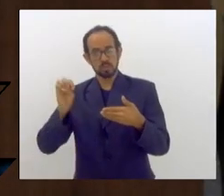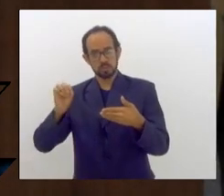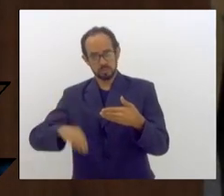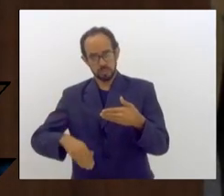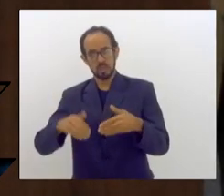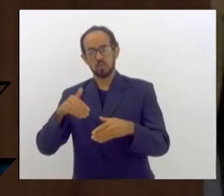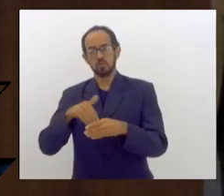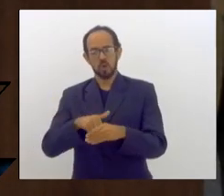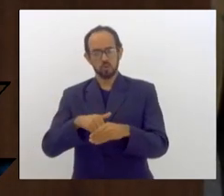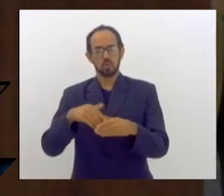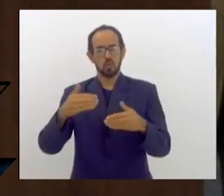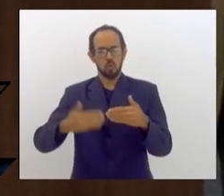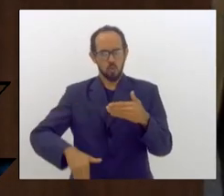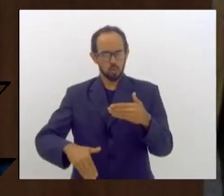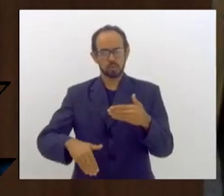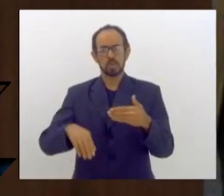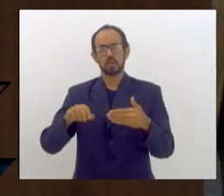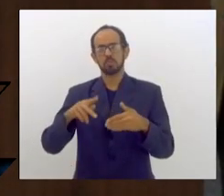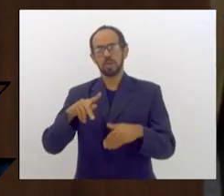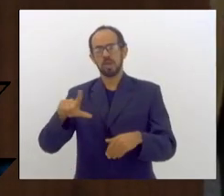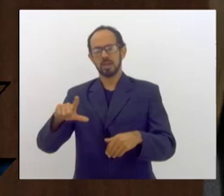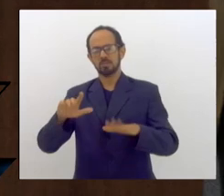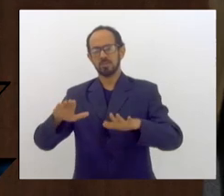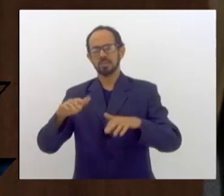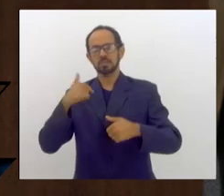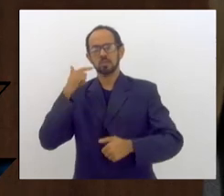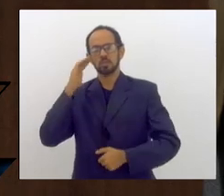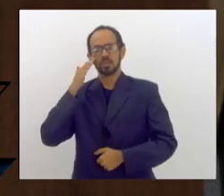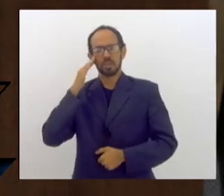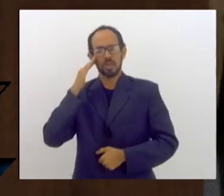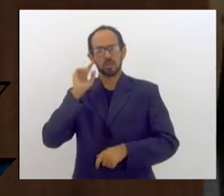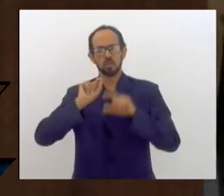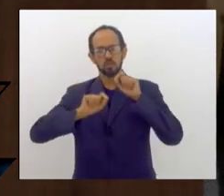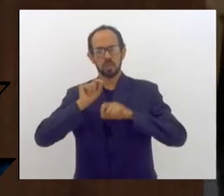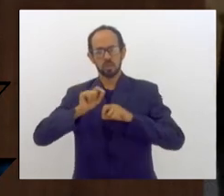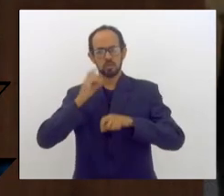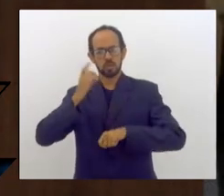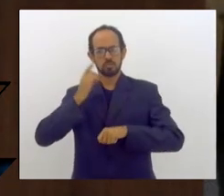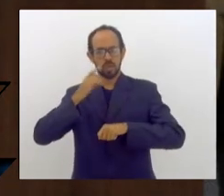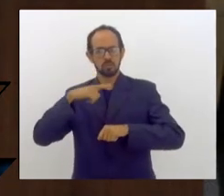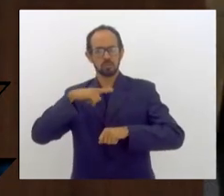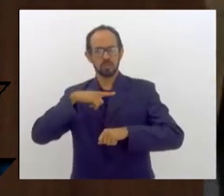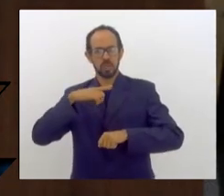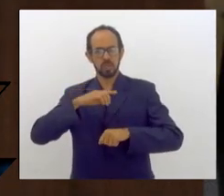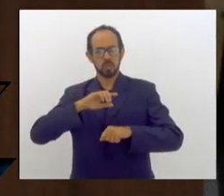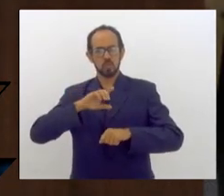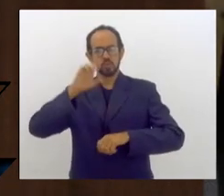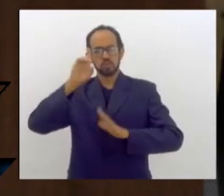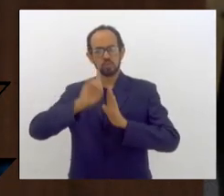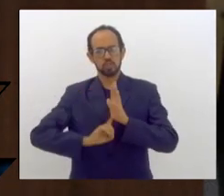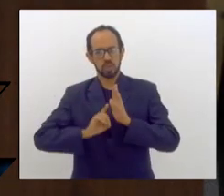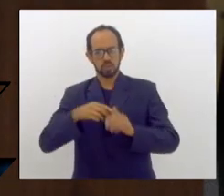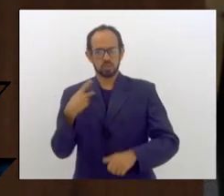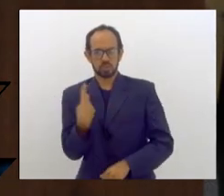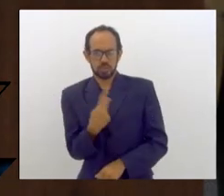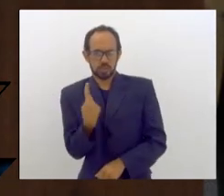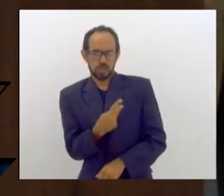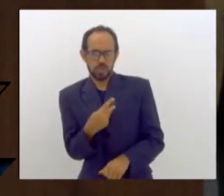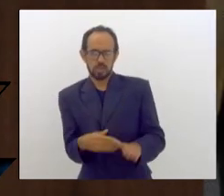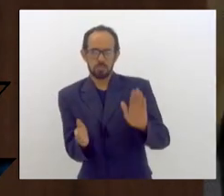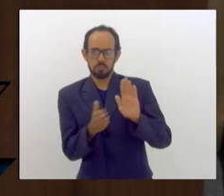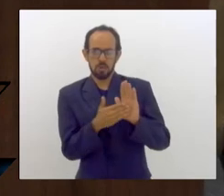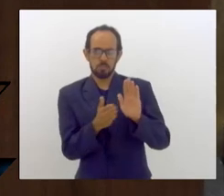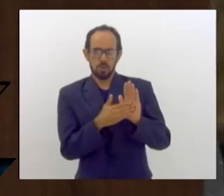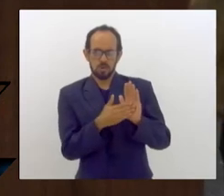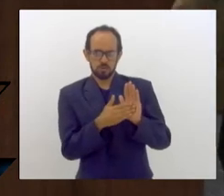voto contra o projeto, mas eu entendo que o parlamentar tem o direito também de fazer a sua proposição dentro